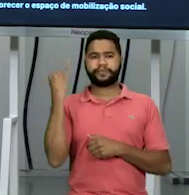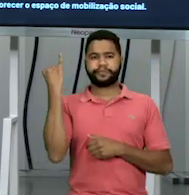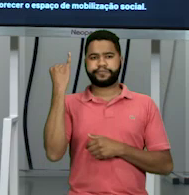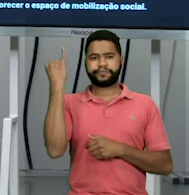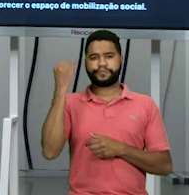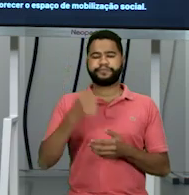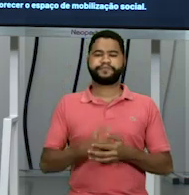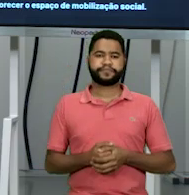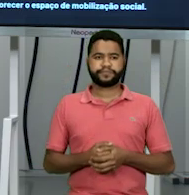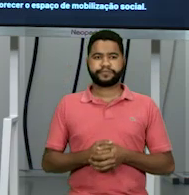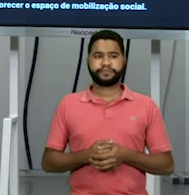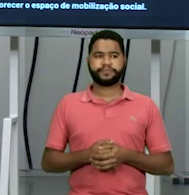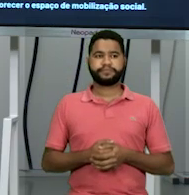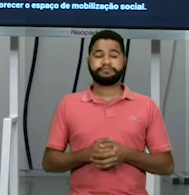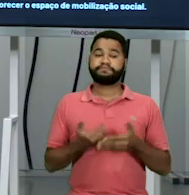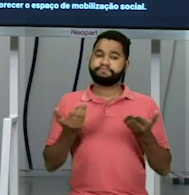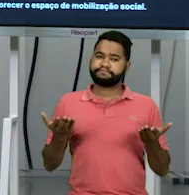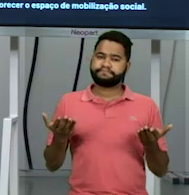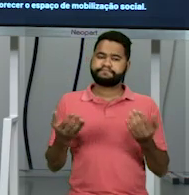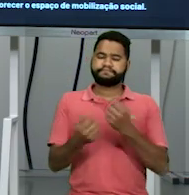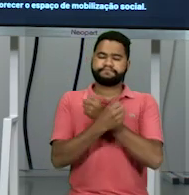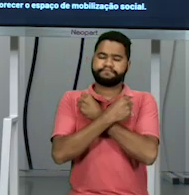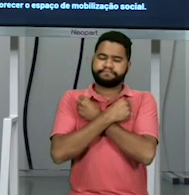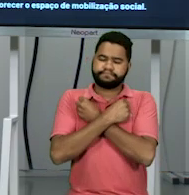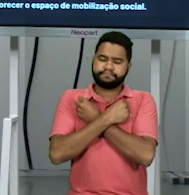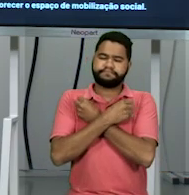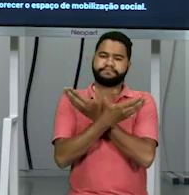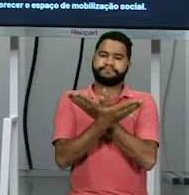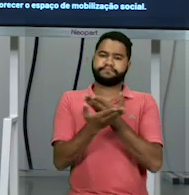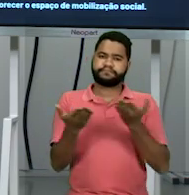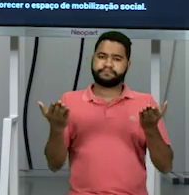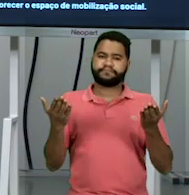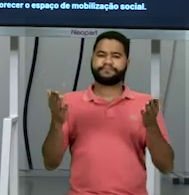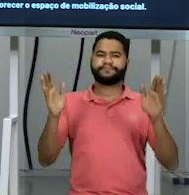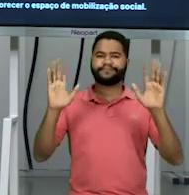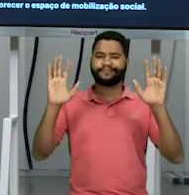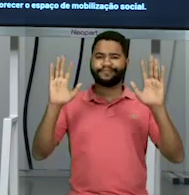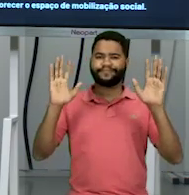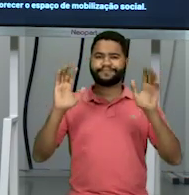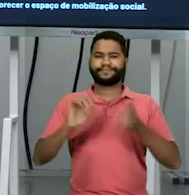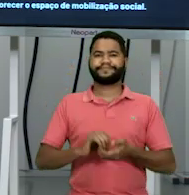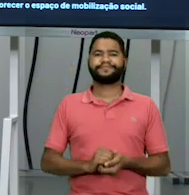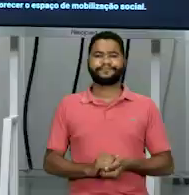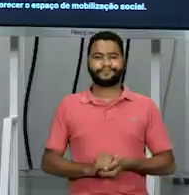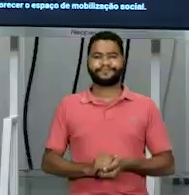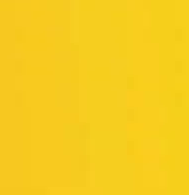história do Brasil. No mais, um grande abraço para vocês e até a próxima aula.